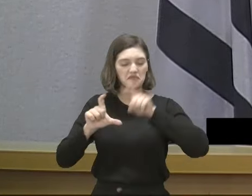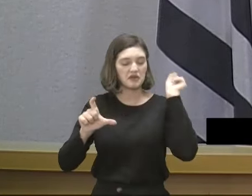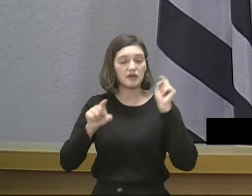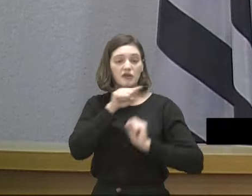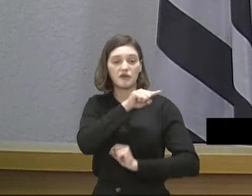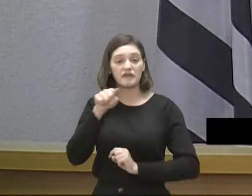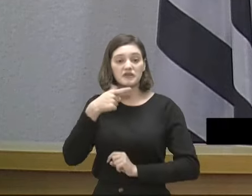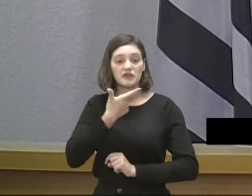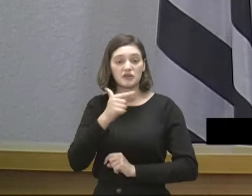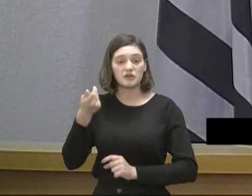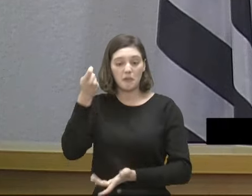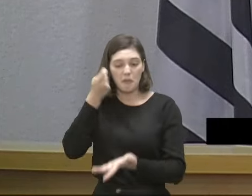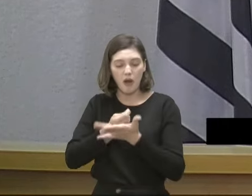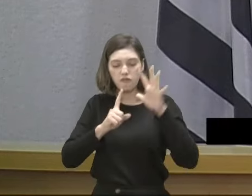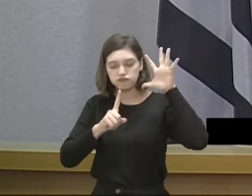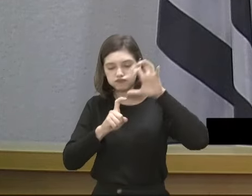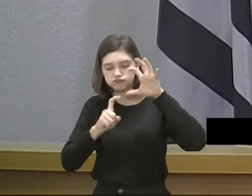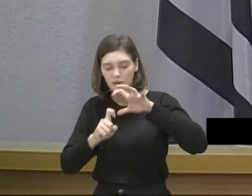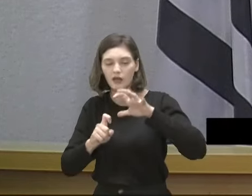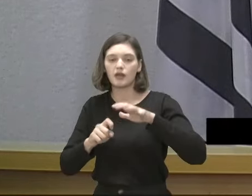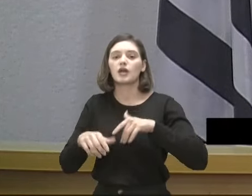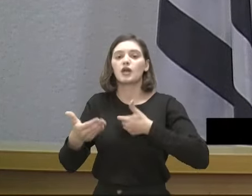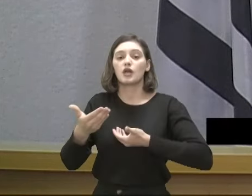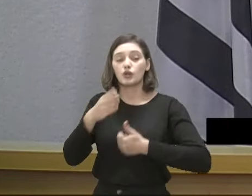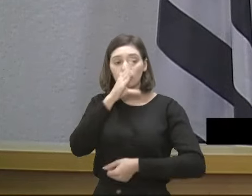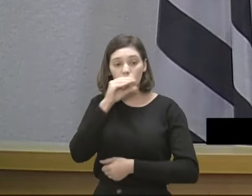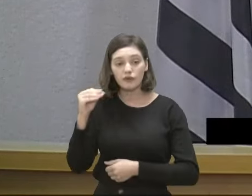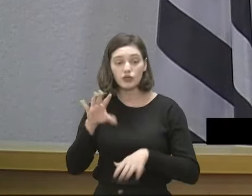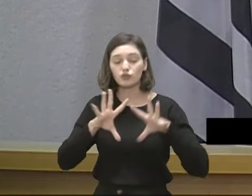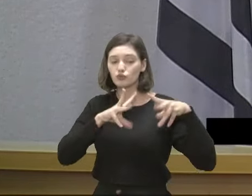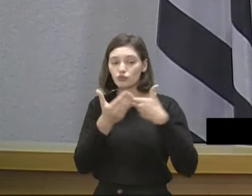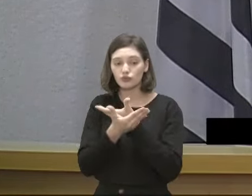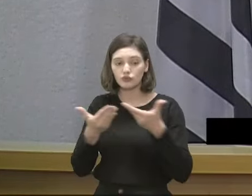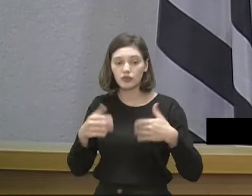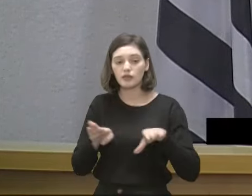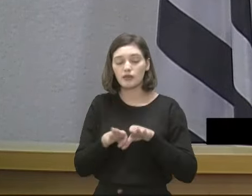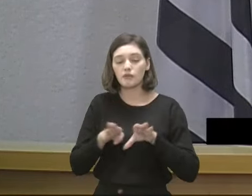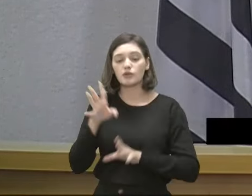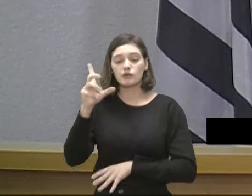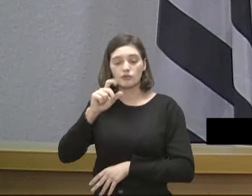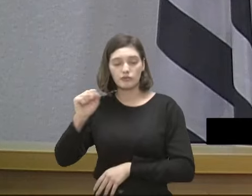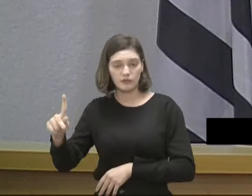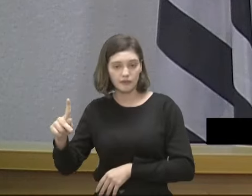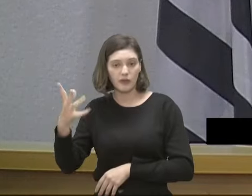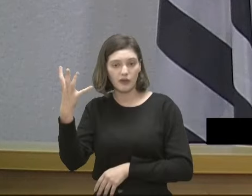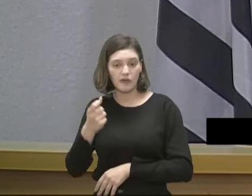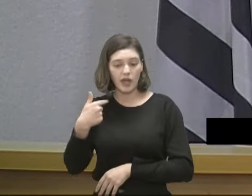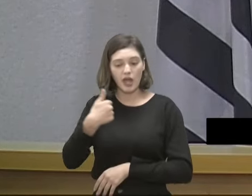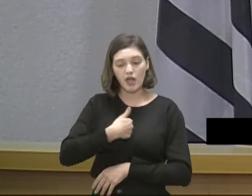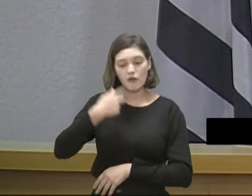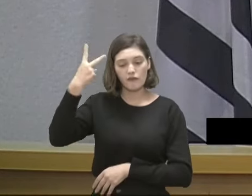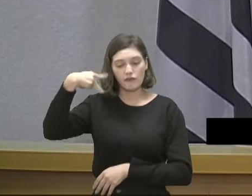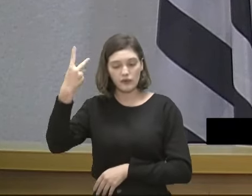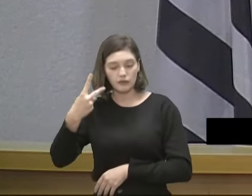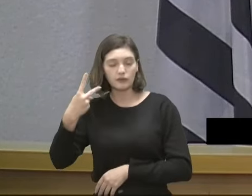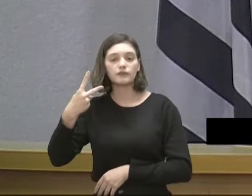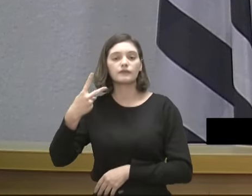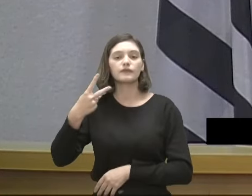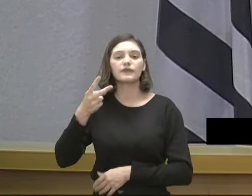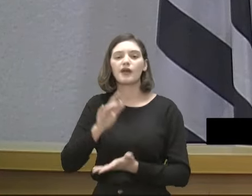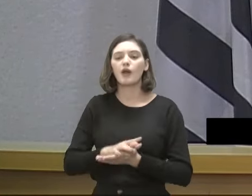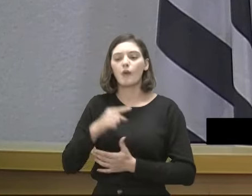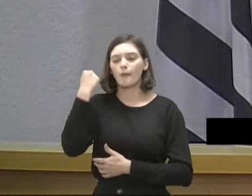Vocês não recebem a pressão aqui dos servidores, dos ativos e dos inativos. Fiquei eu e a vereadora Elisa por